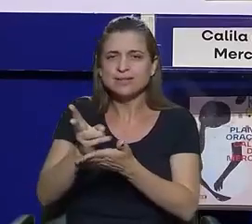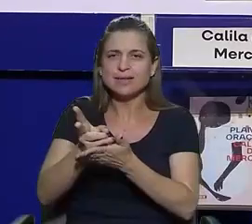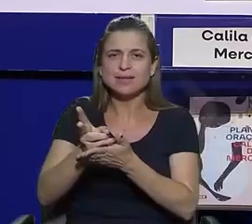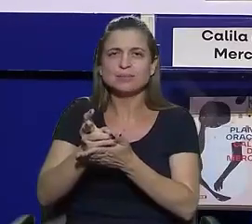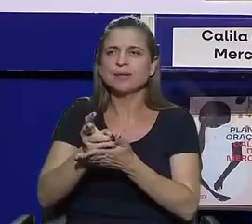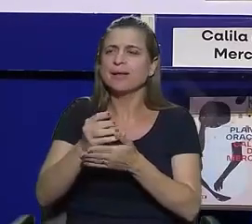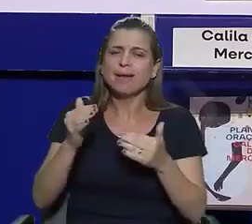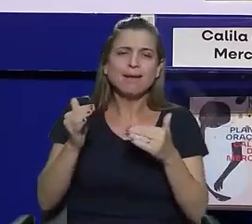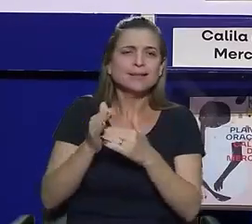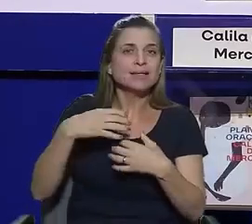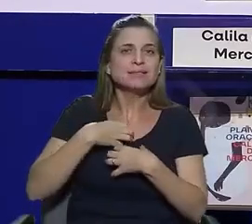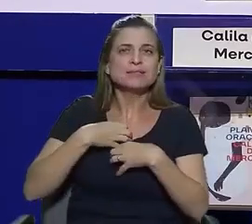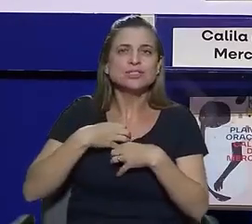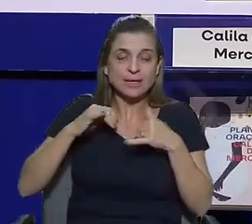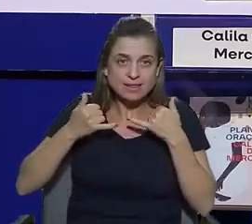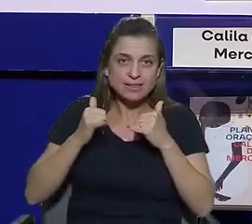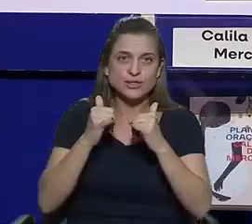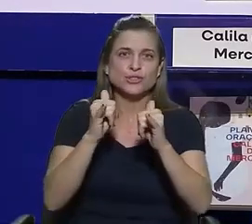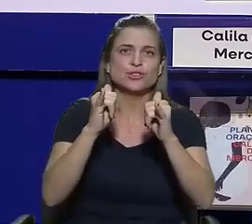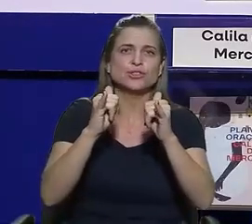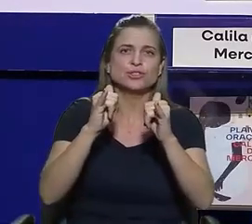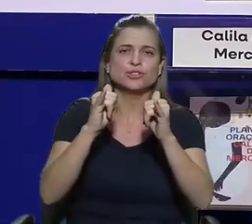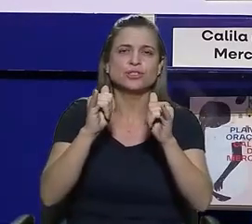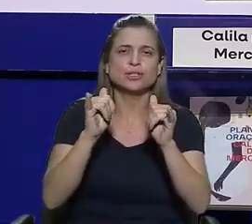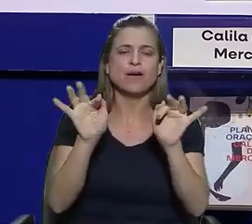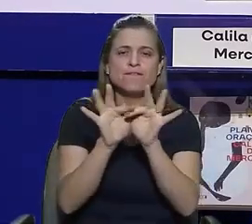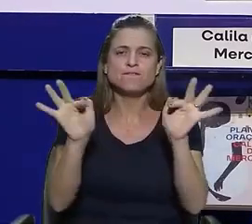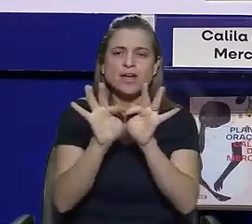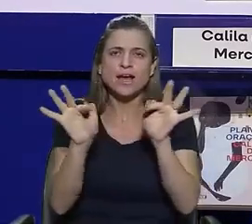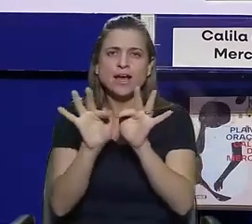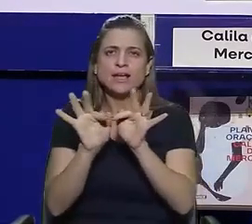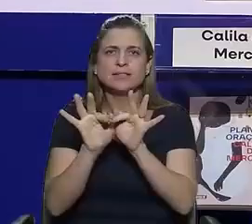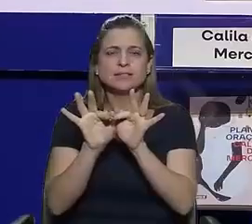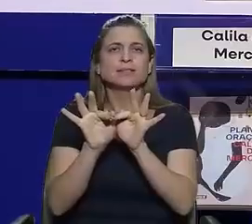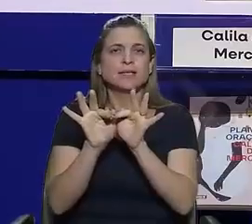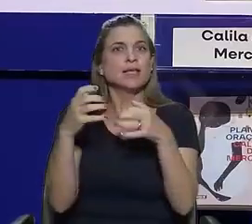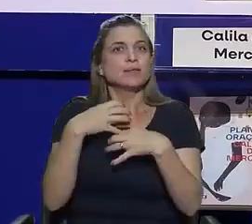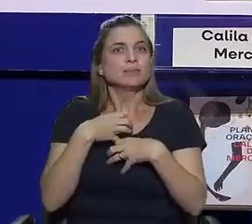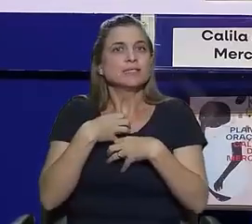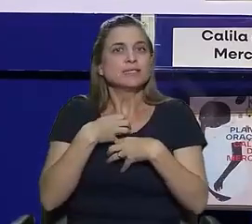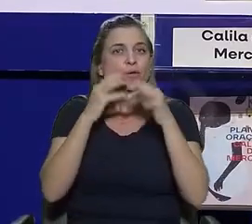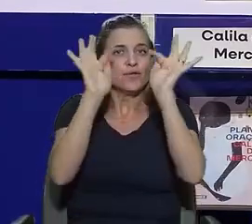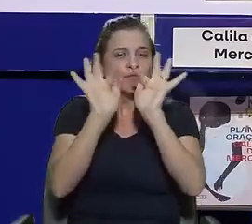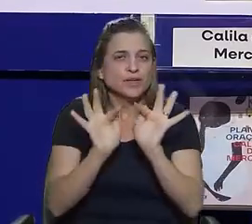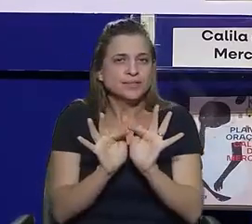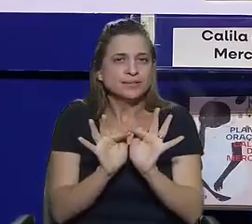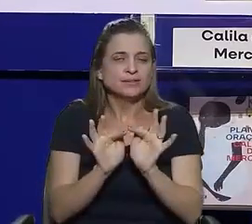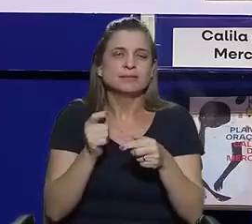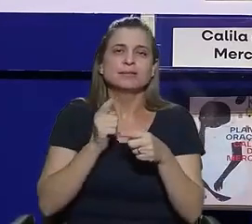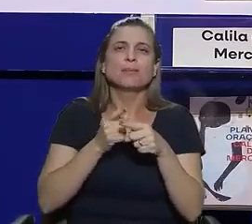Até quando uma energia acontece de uma frase para outra, aí eu vou ficando muito contente com aquela energia, porque